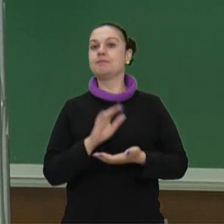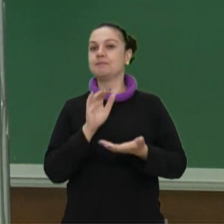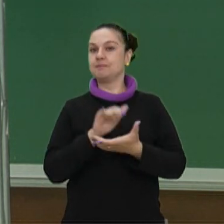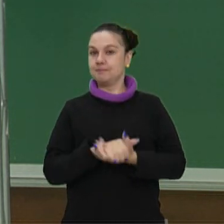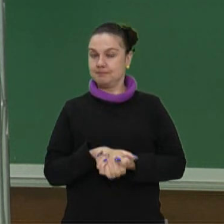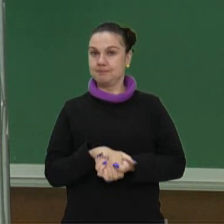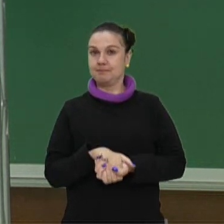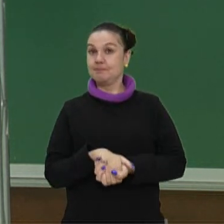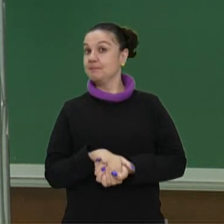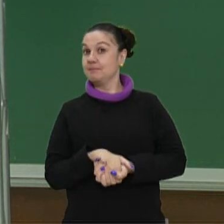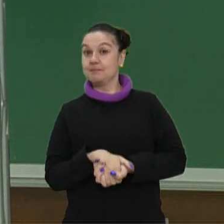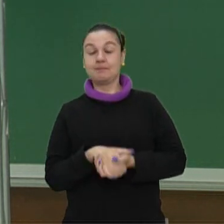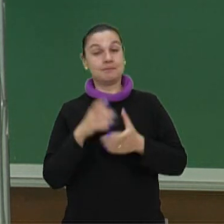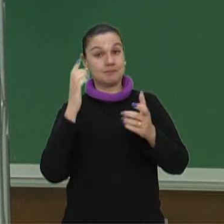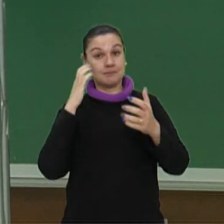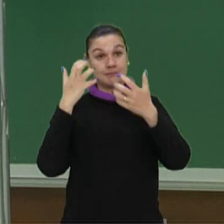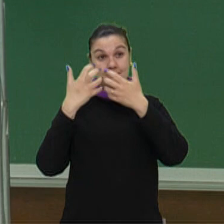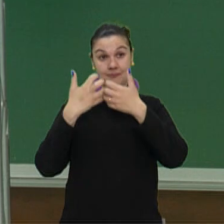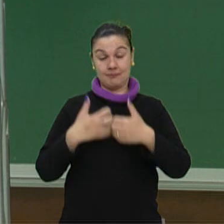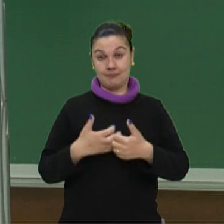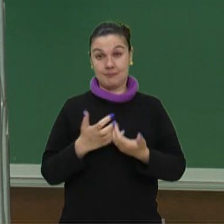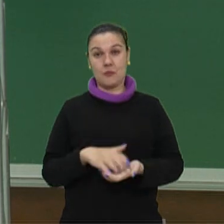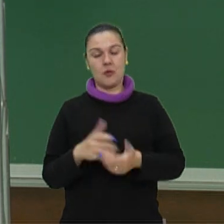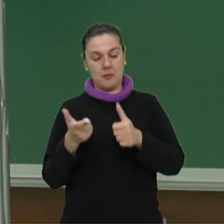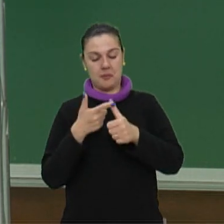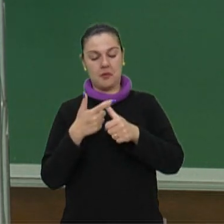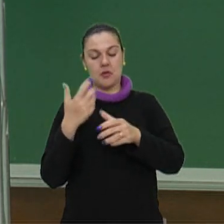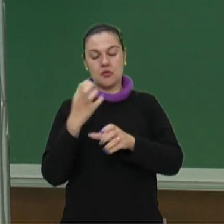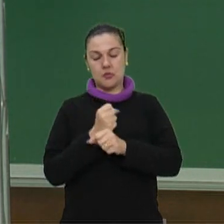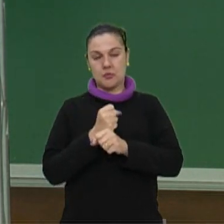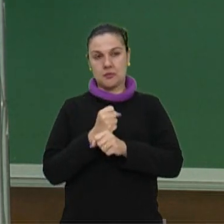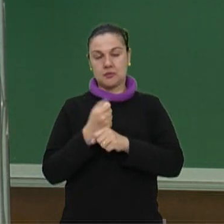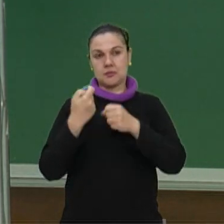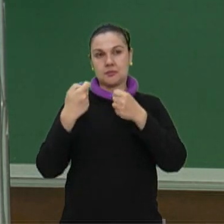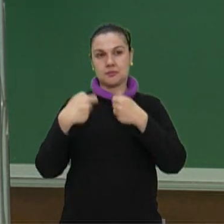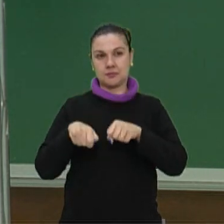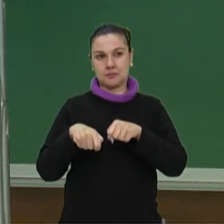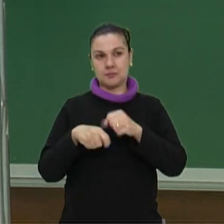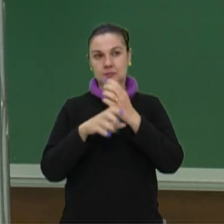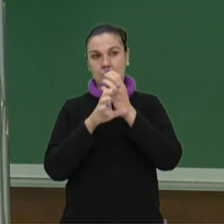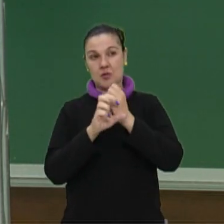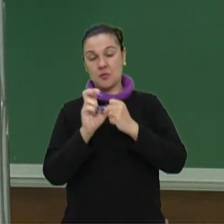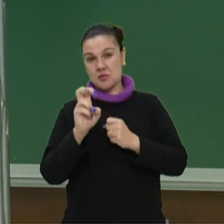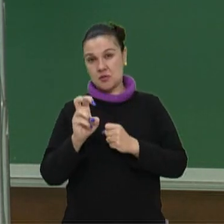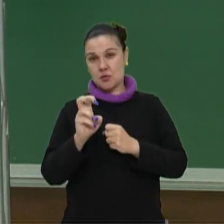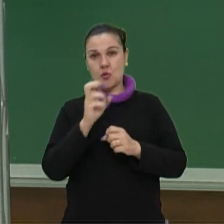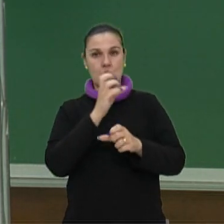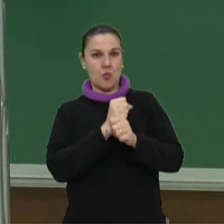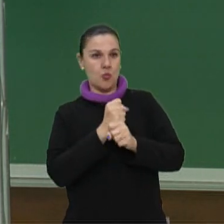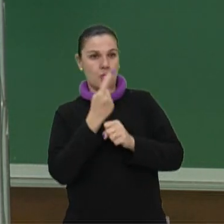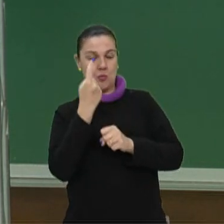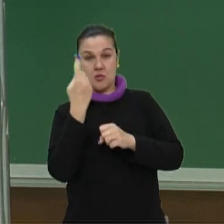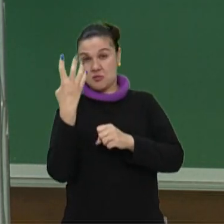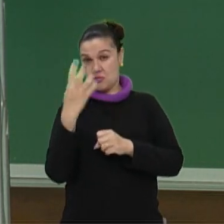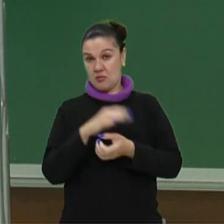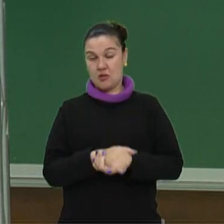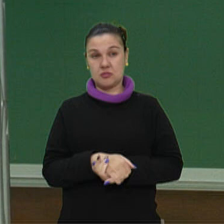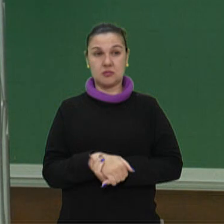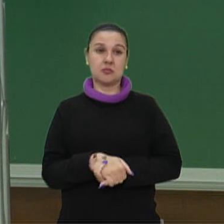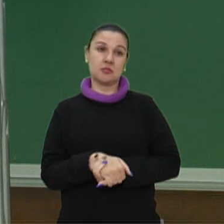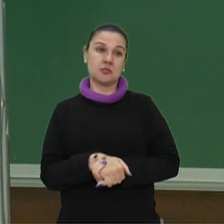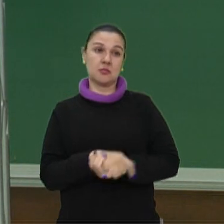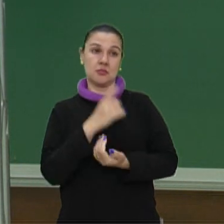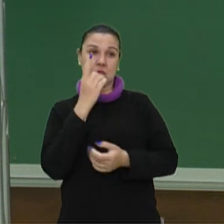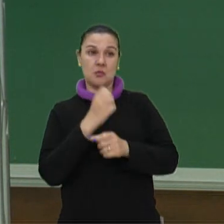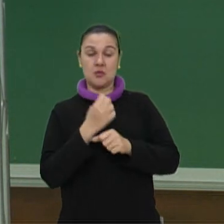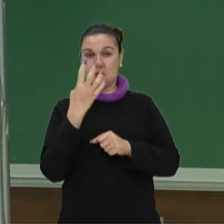Bom, eu vou pensar na soma ali primeiro, né? A soma dando 5 pode ser 1 mais 4, né? 1 mais 4 vai